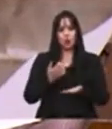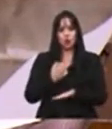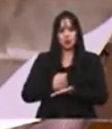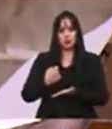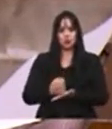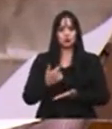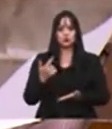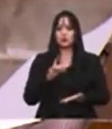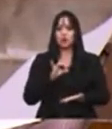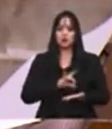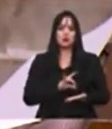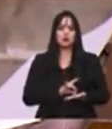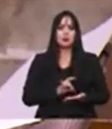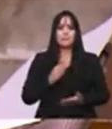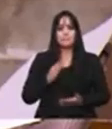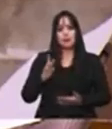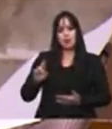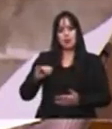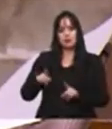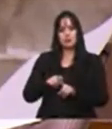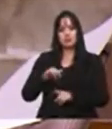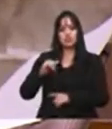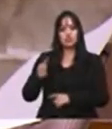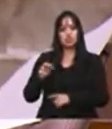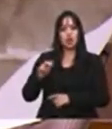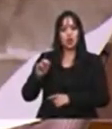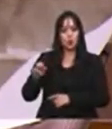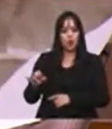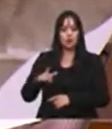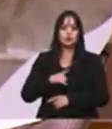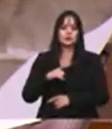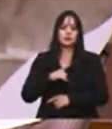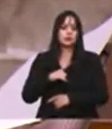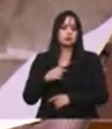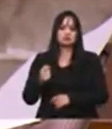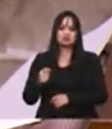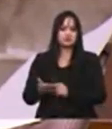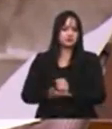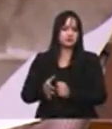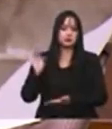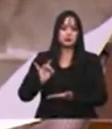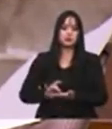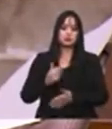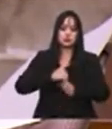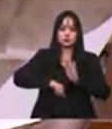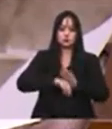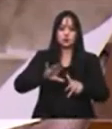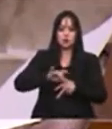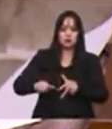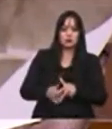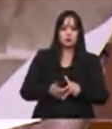não concretizada entre a BR e Jaraguá, portanto, afigura insofismável a materialidade da infração de